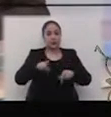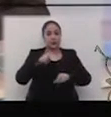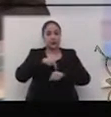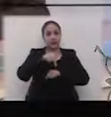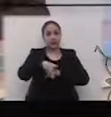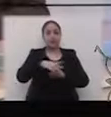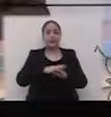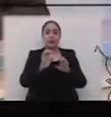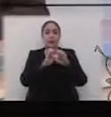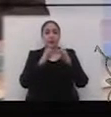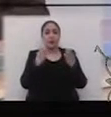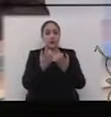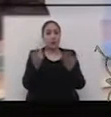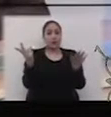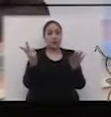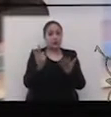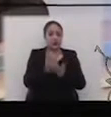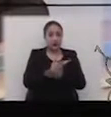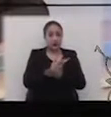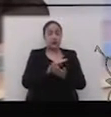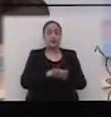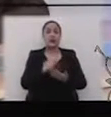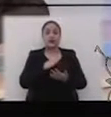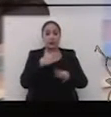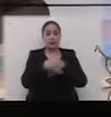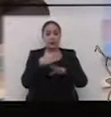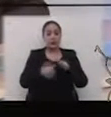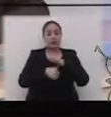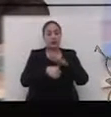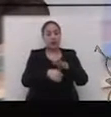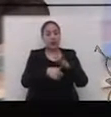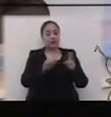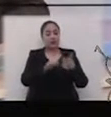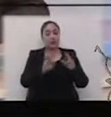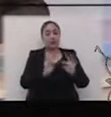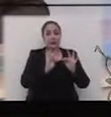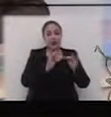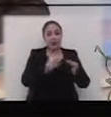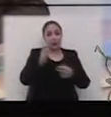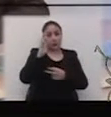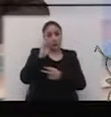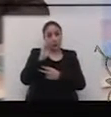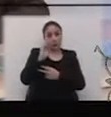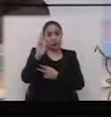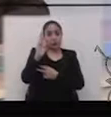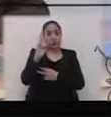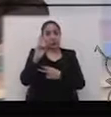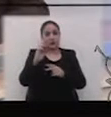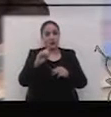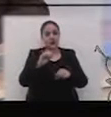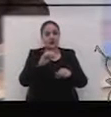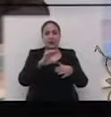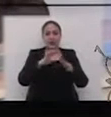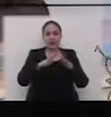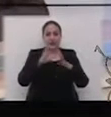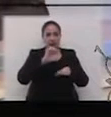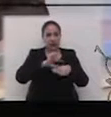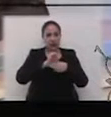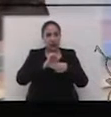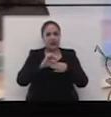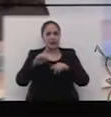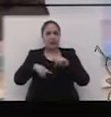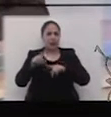em Passo Fundo. O evento contou com a presença de autoridades, técnicos, proprietários de açougues, mercados